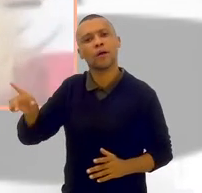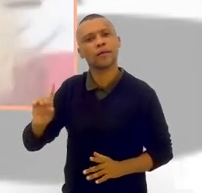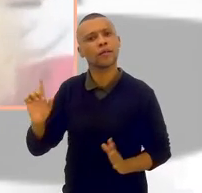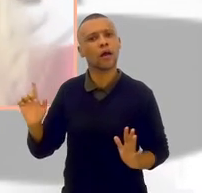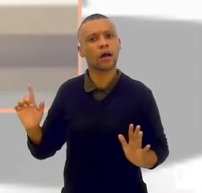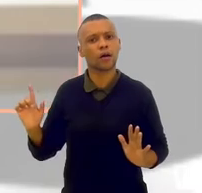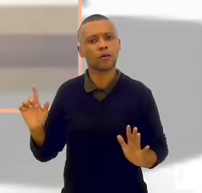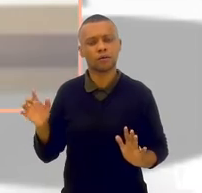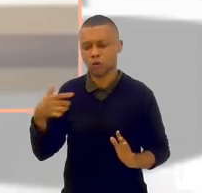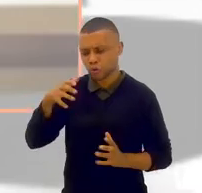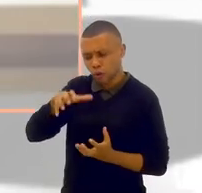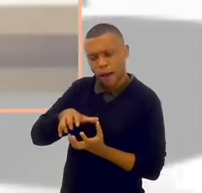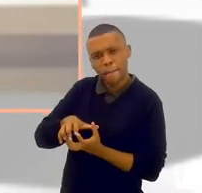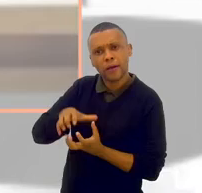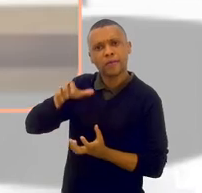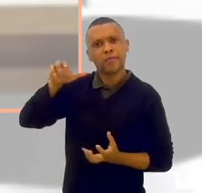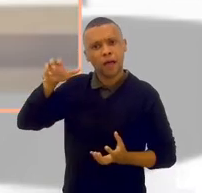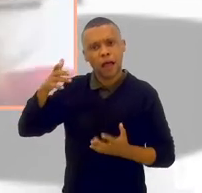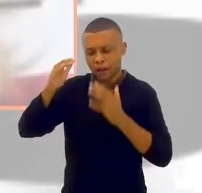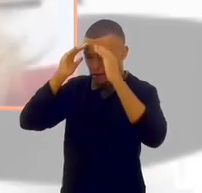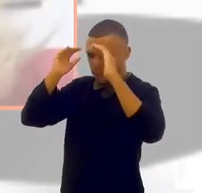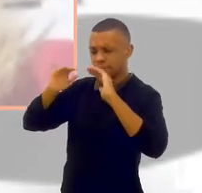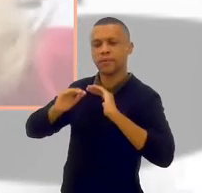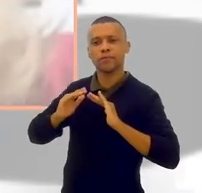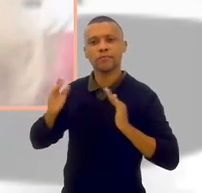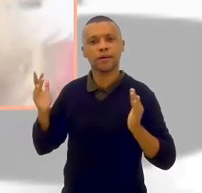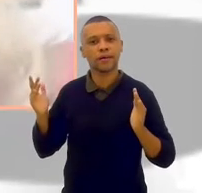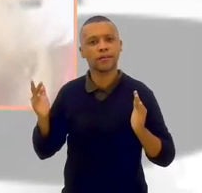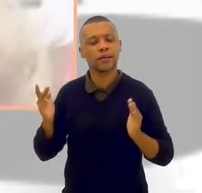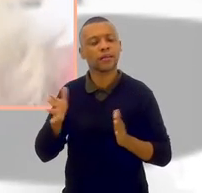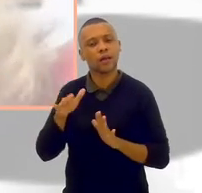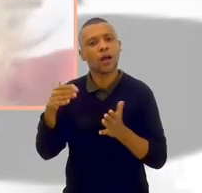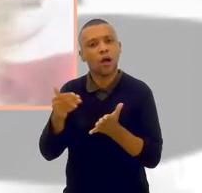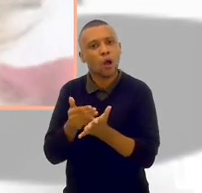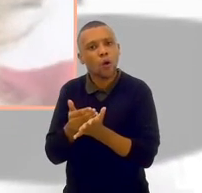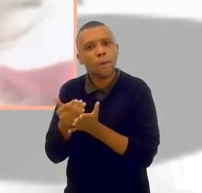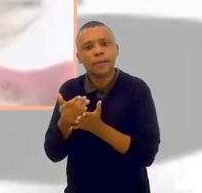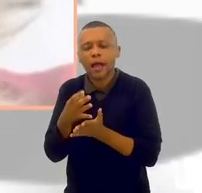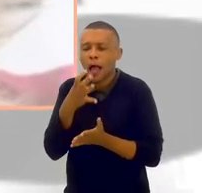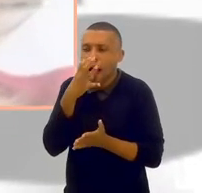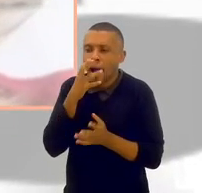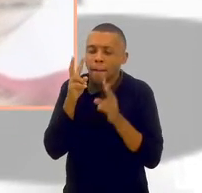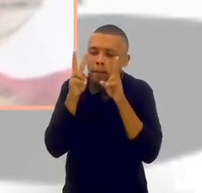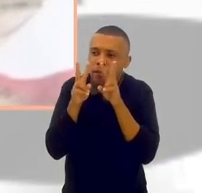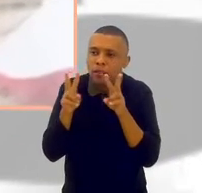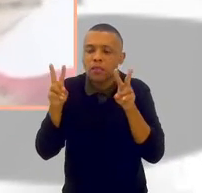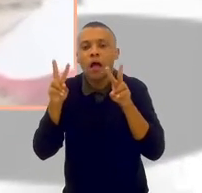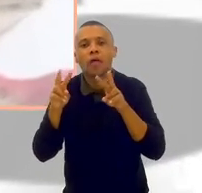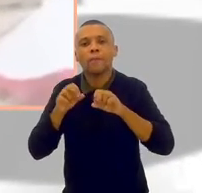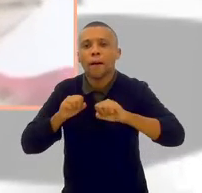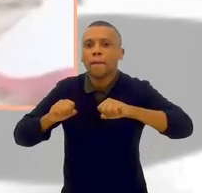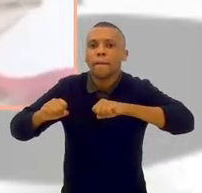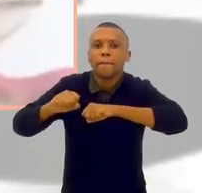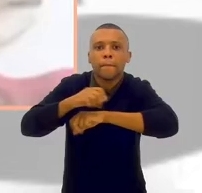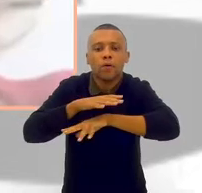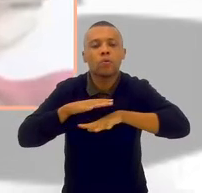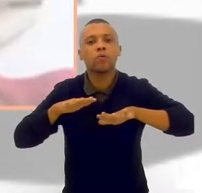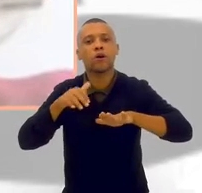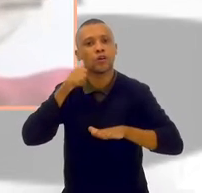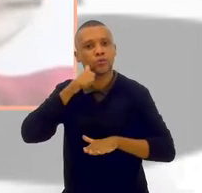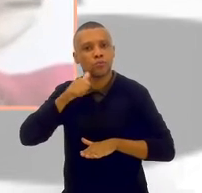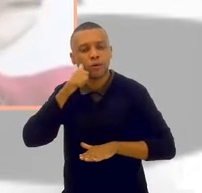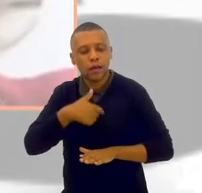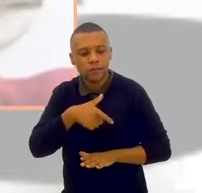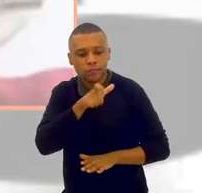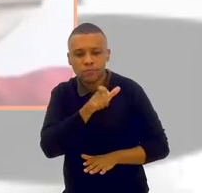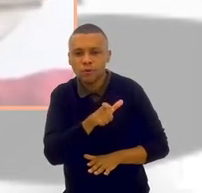me escutem. Então, eu sempre fui meio assim. E eu comecei a prestar atenção nos movimentos de mulheres, mesmo